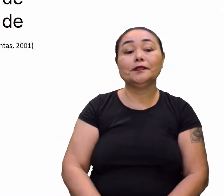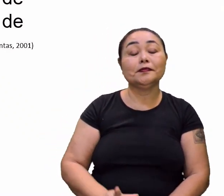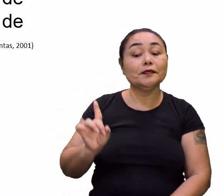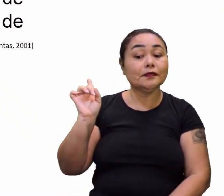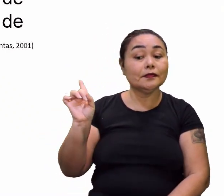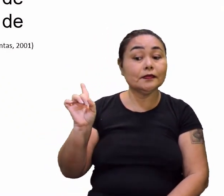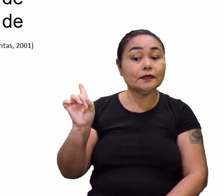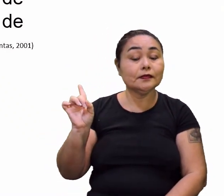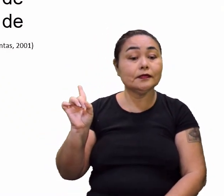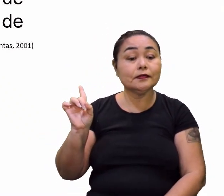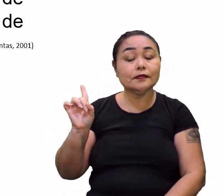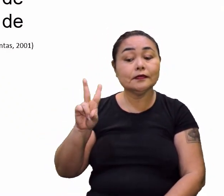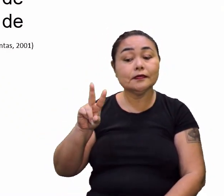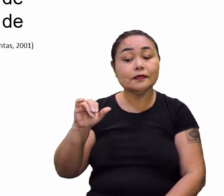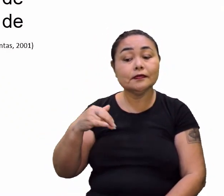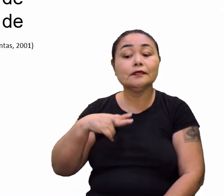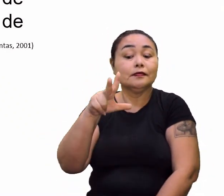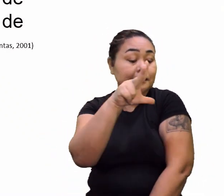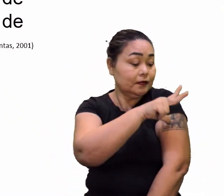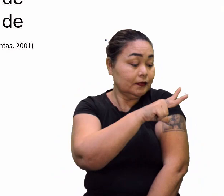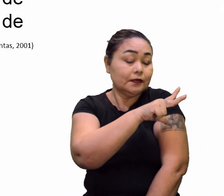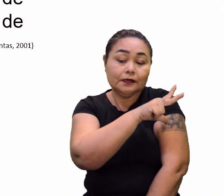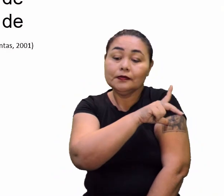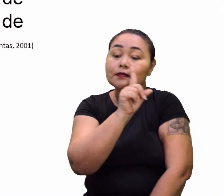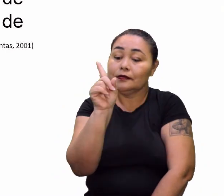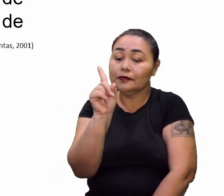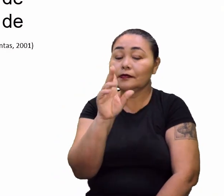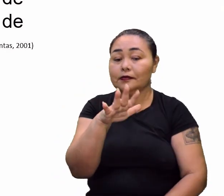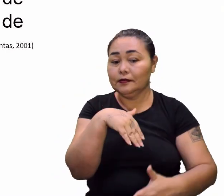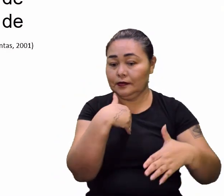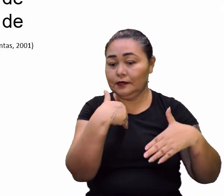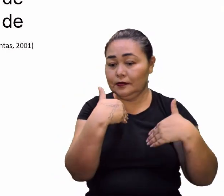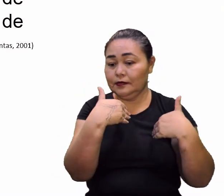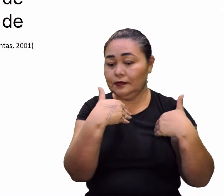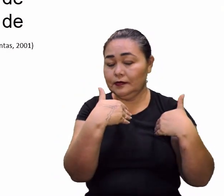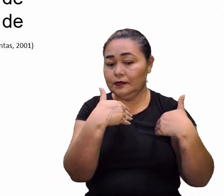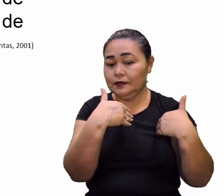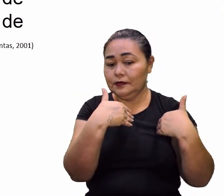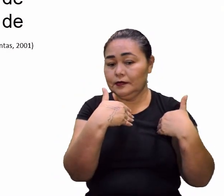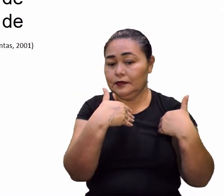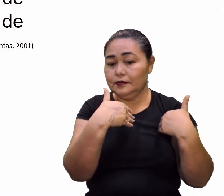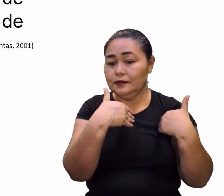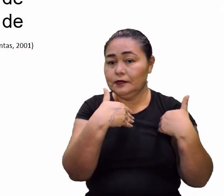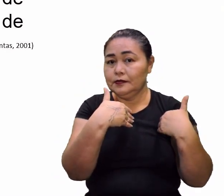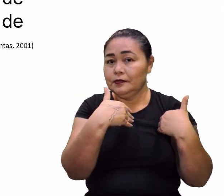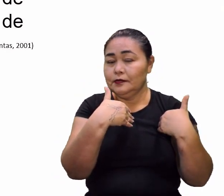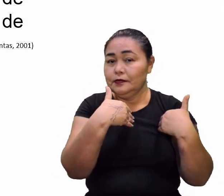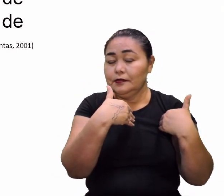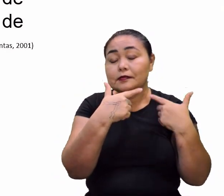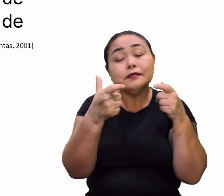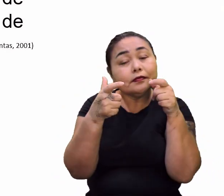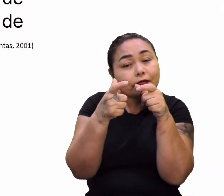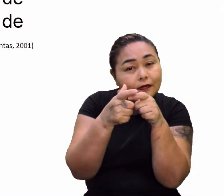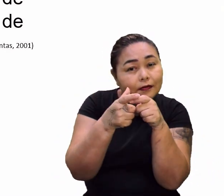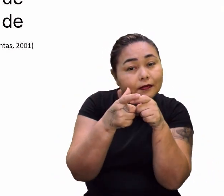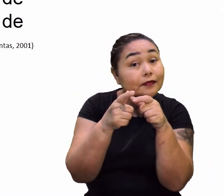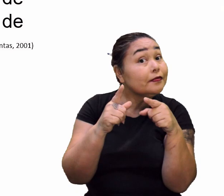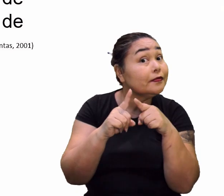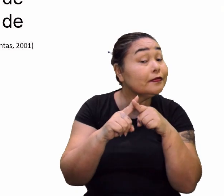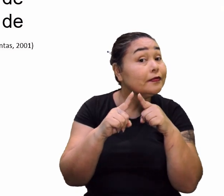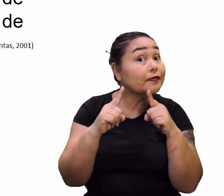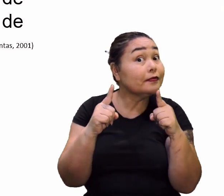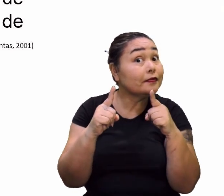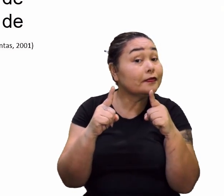então, vai... Vilhena também, nesse caso, ainda estava, né, digamos que pequena, né?